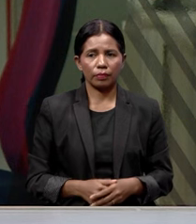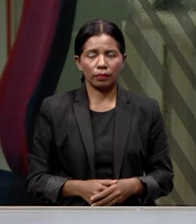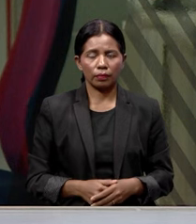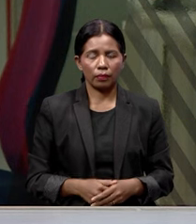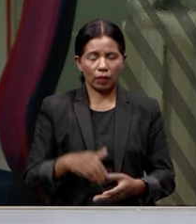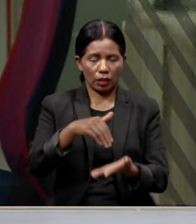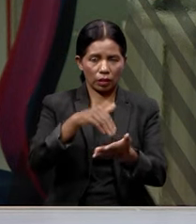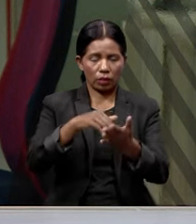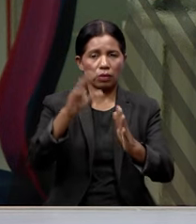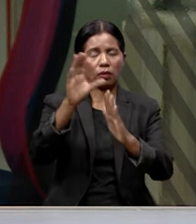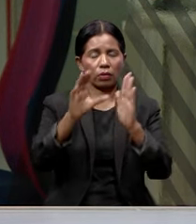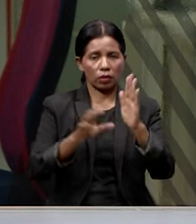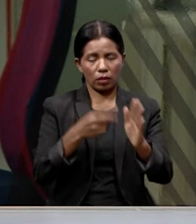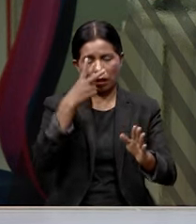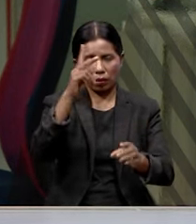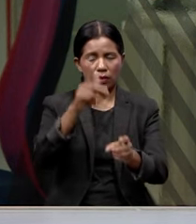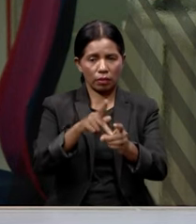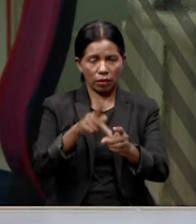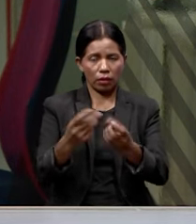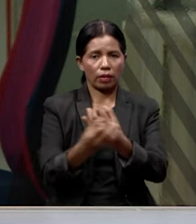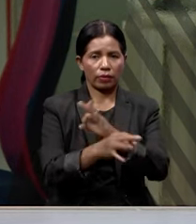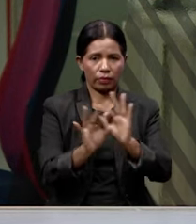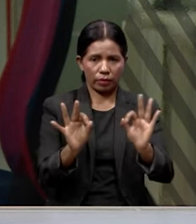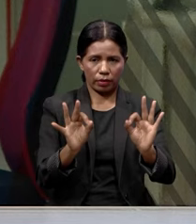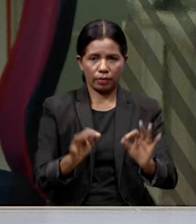Estudo o conceito quando o Greater Sunrise finalizou.